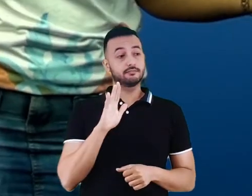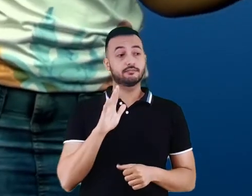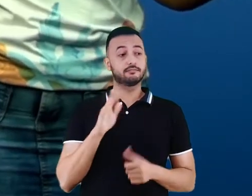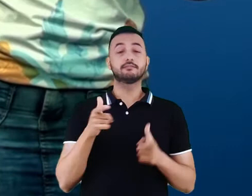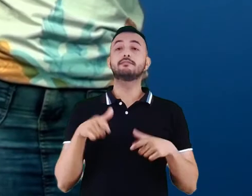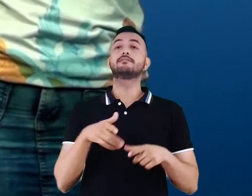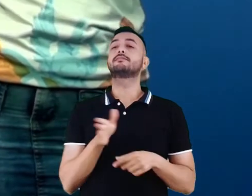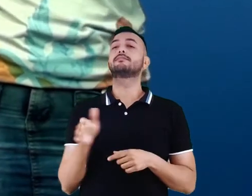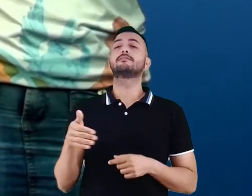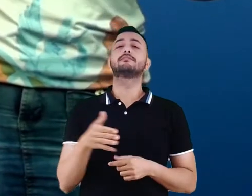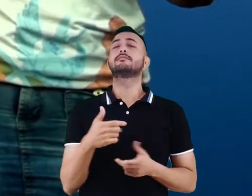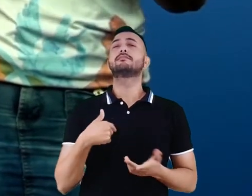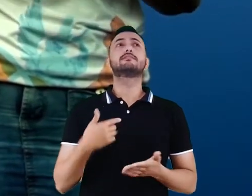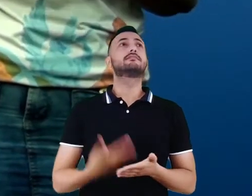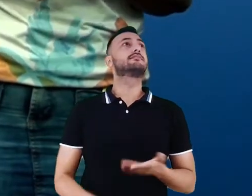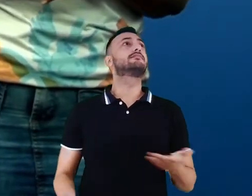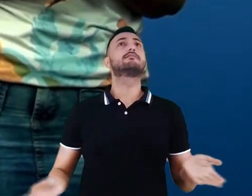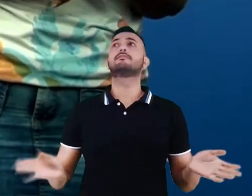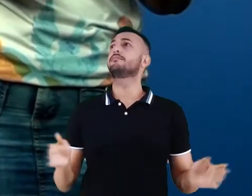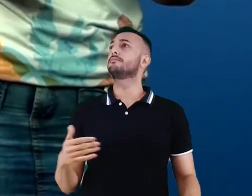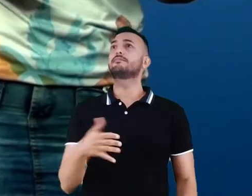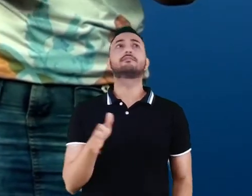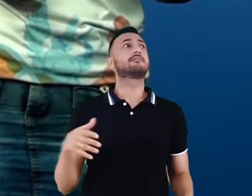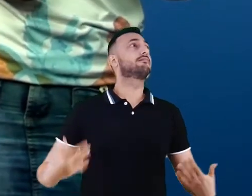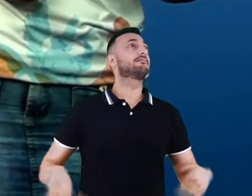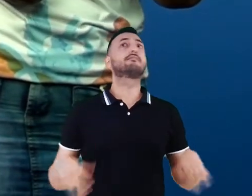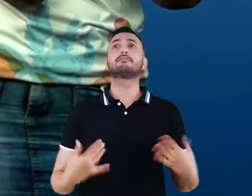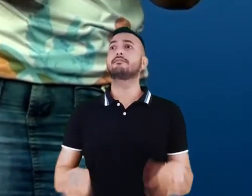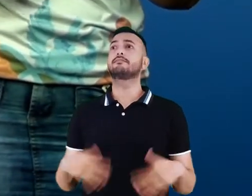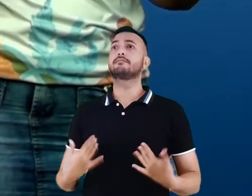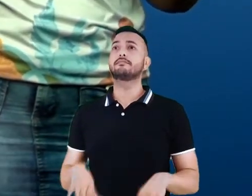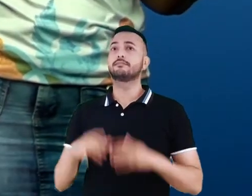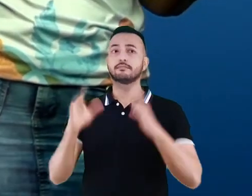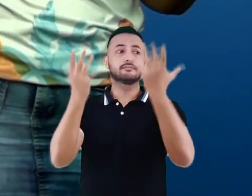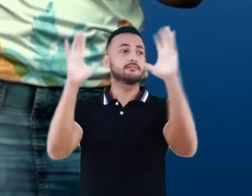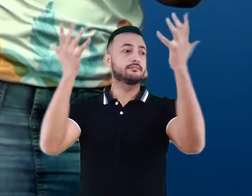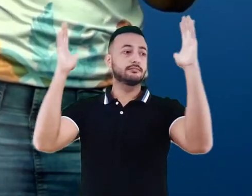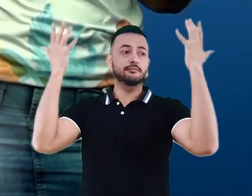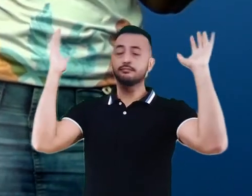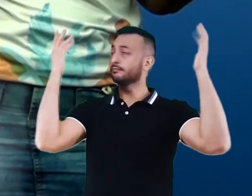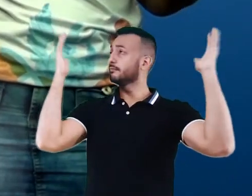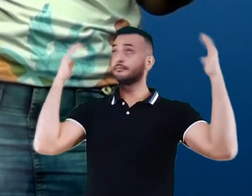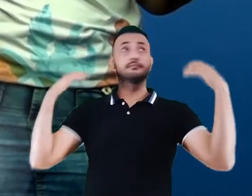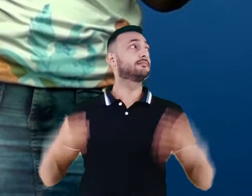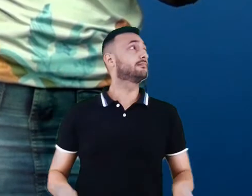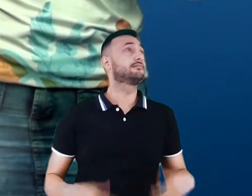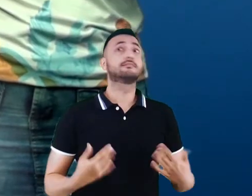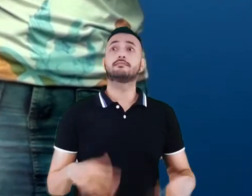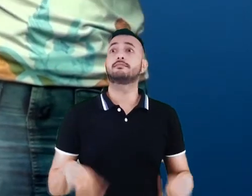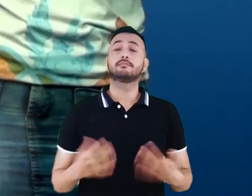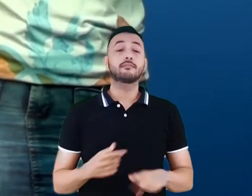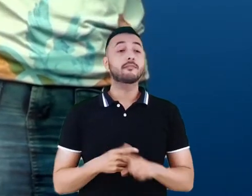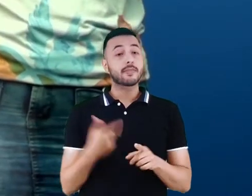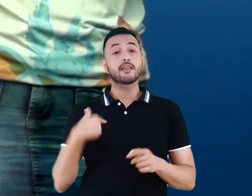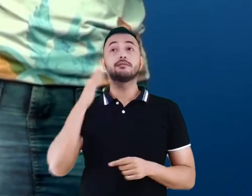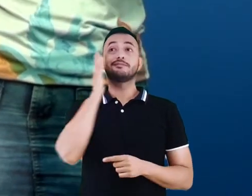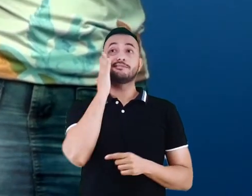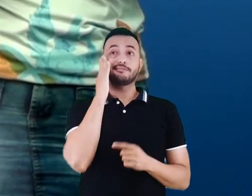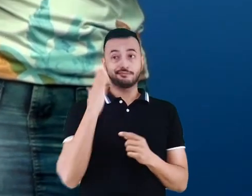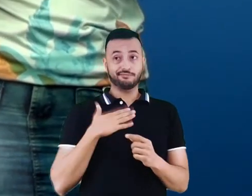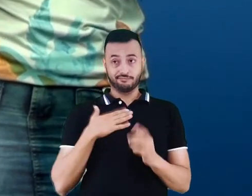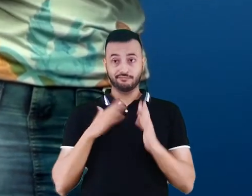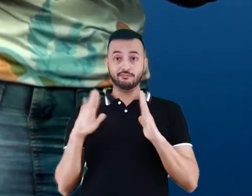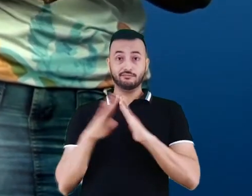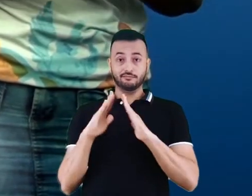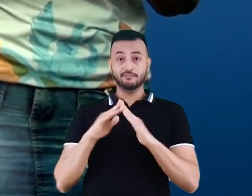onde ir. Estou perdida numa floresta. Mas eu sei, por exemplo, que a minha casa ela fica para o